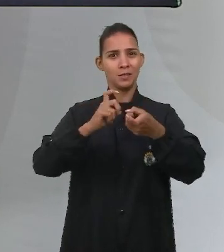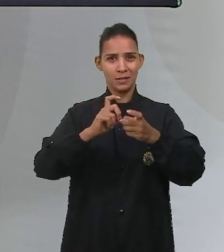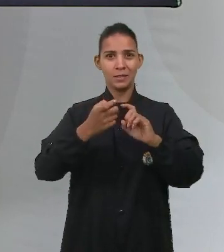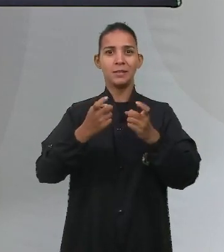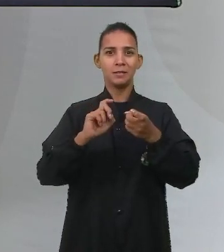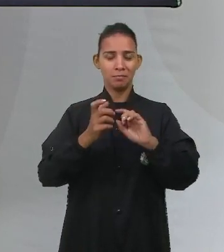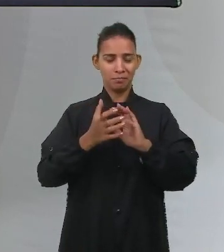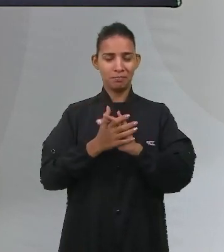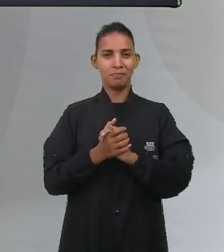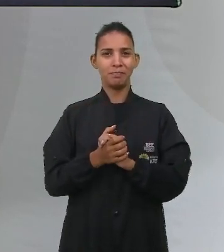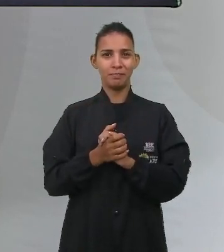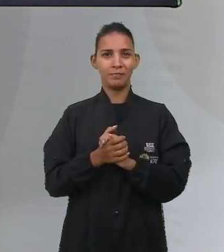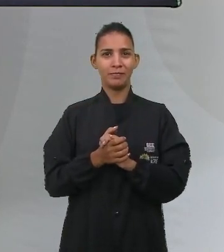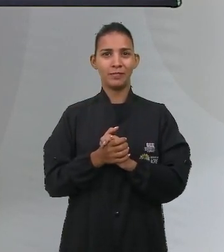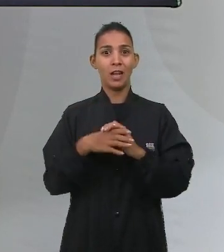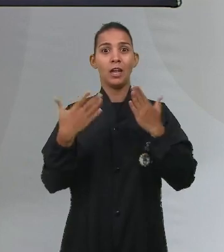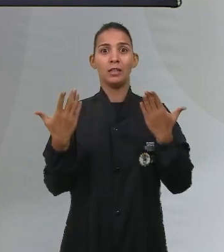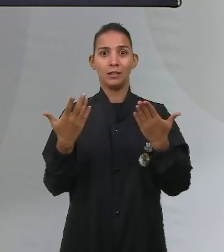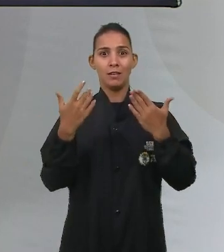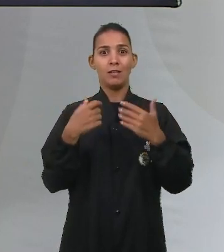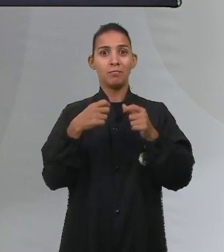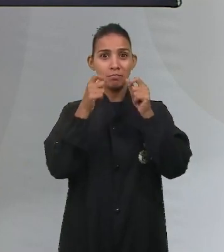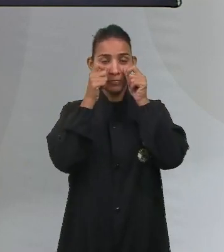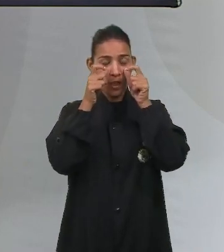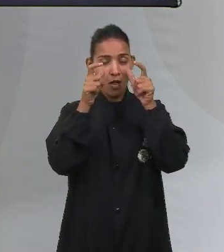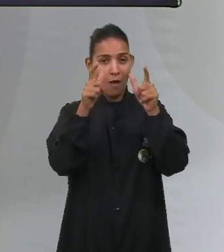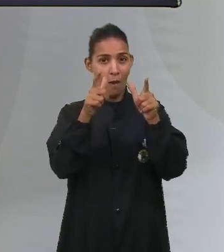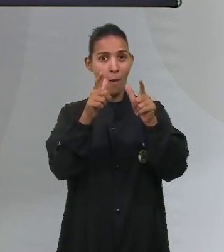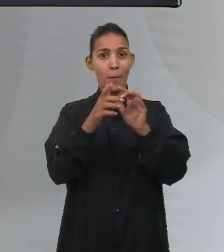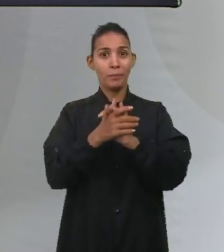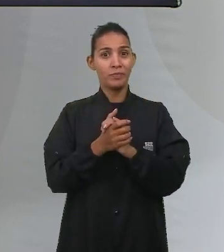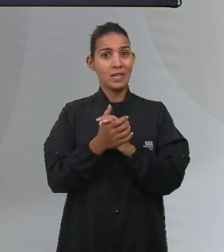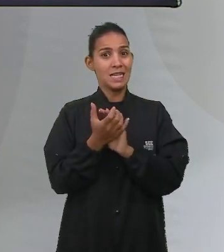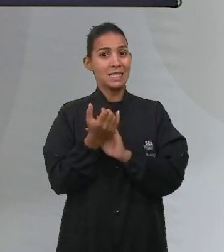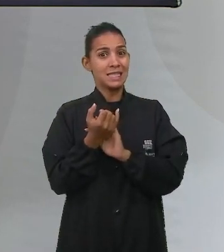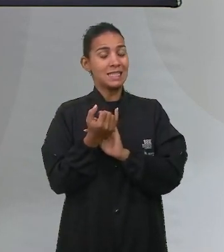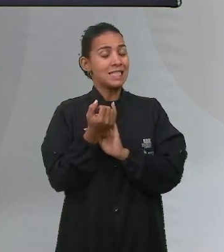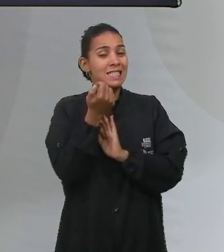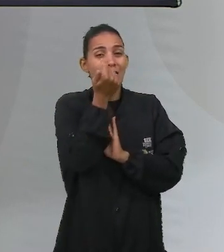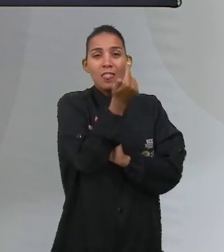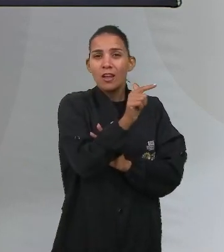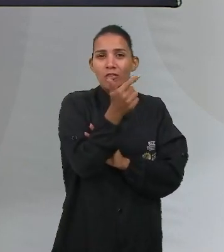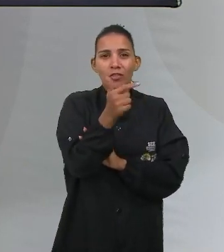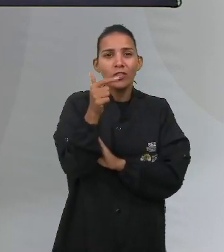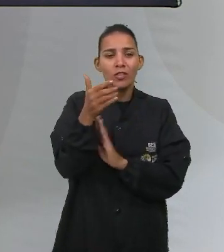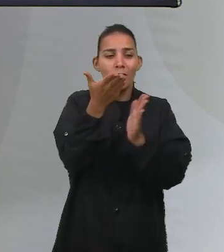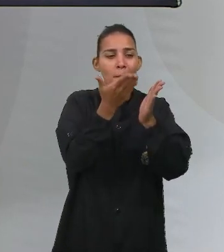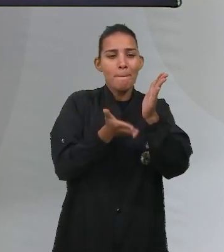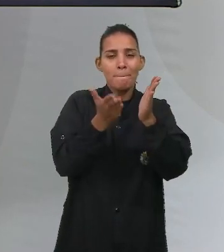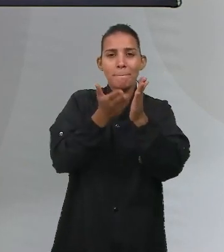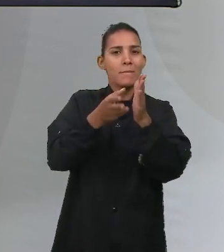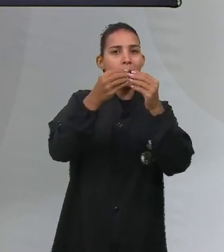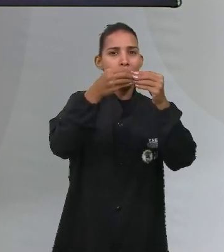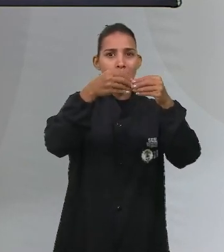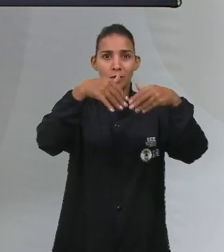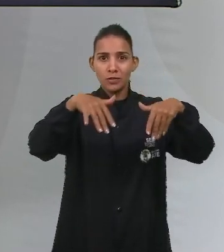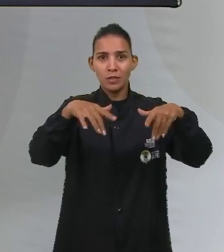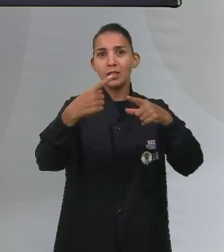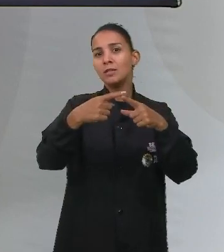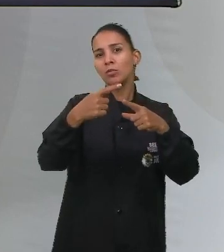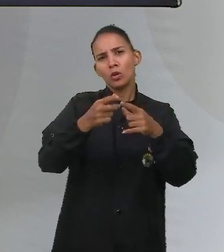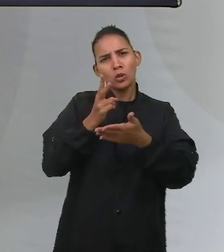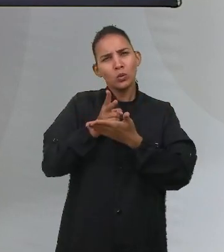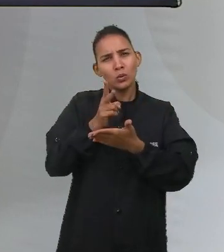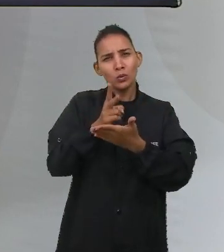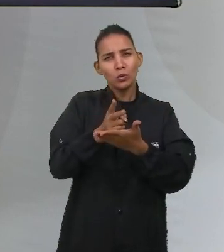volto a intensificar o comentário, sem comprometimento da produtividade. E,